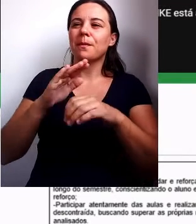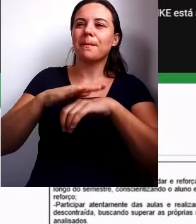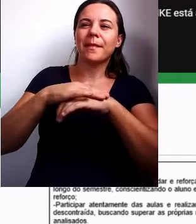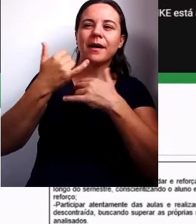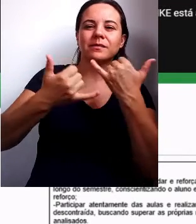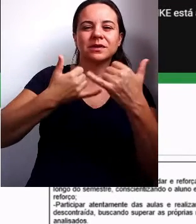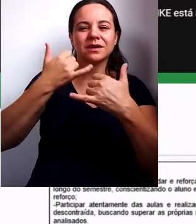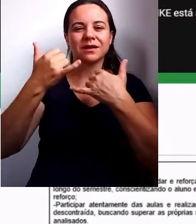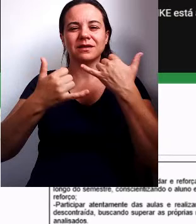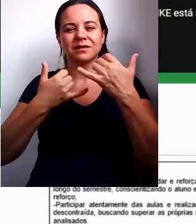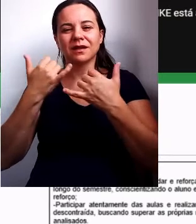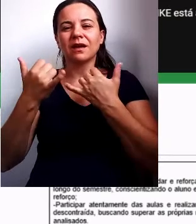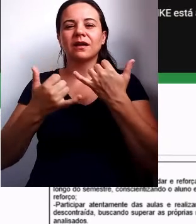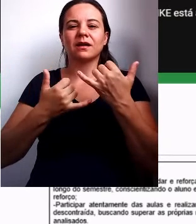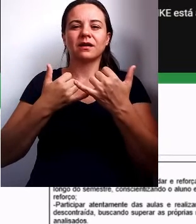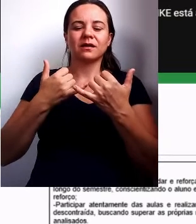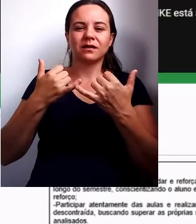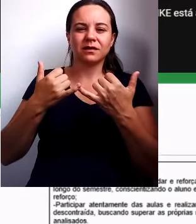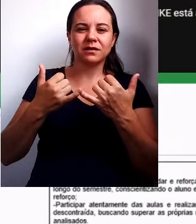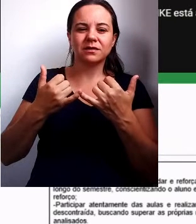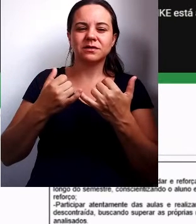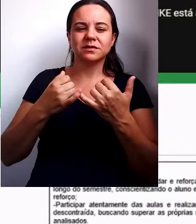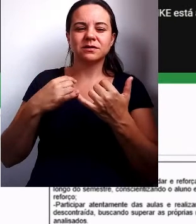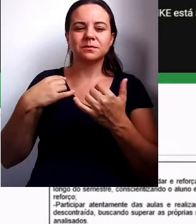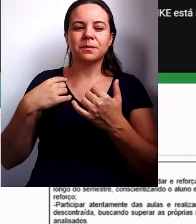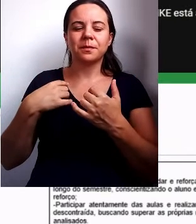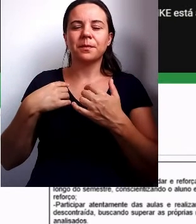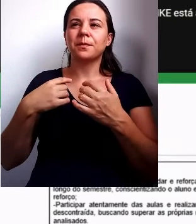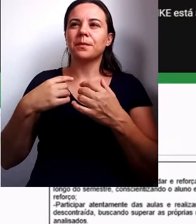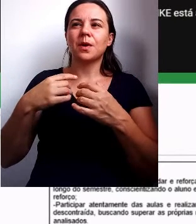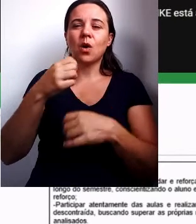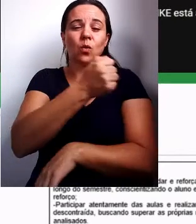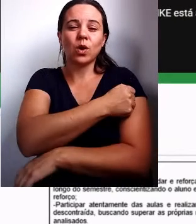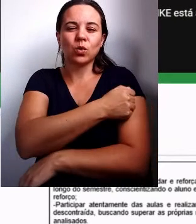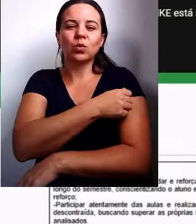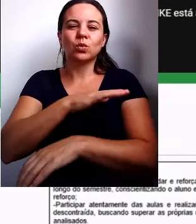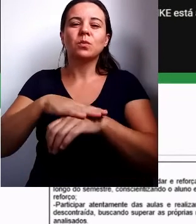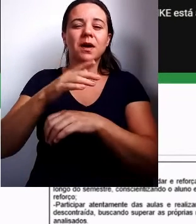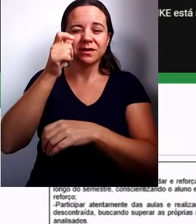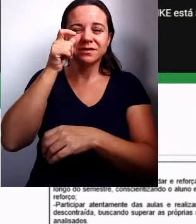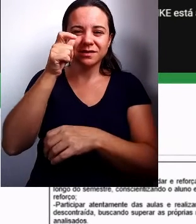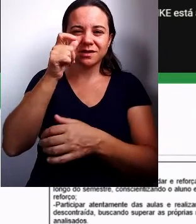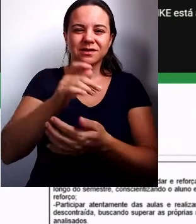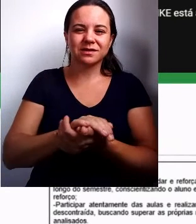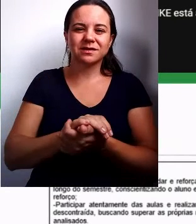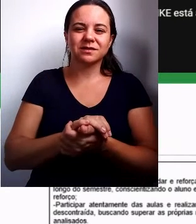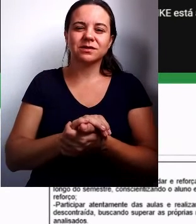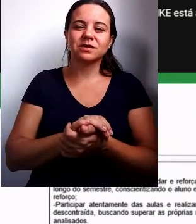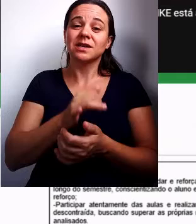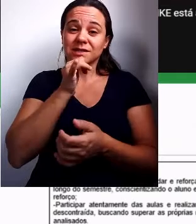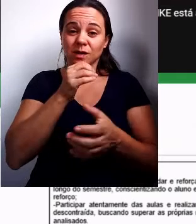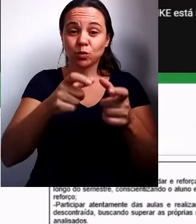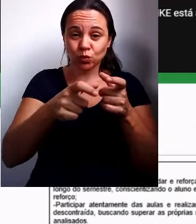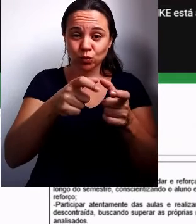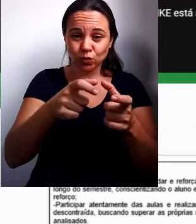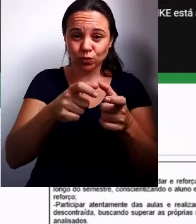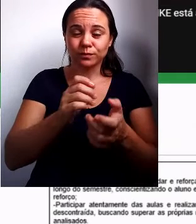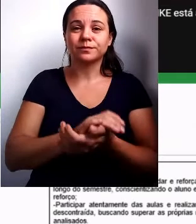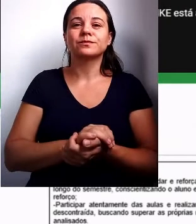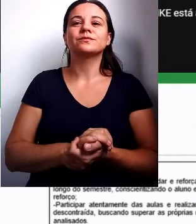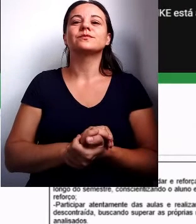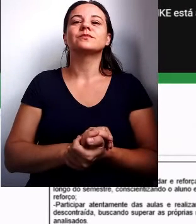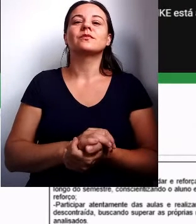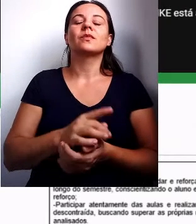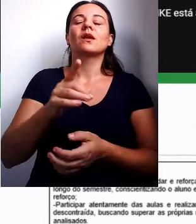as próprias metas e consolidar conteúdos já analisados. Na metodologia, né, onde é que